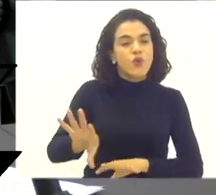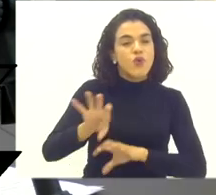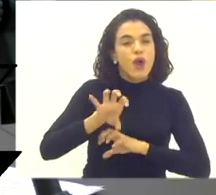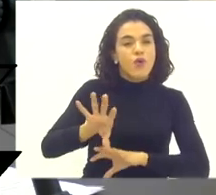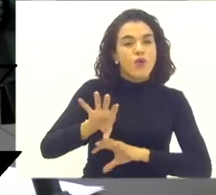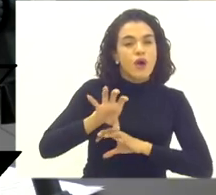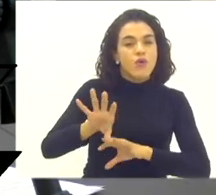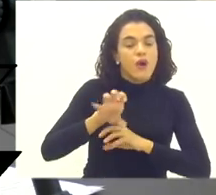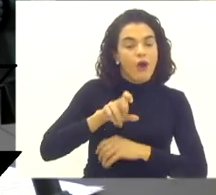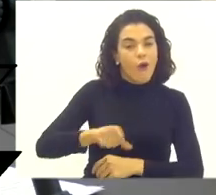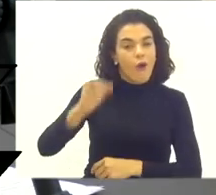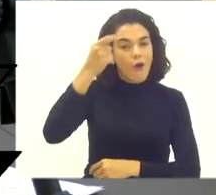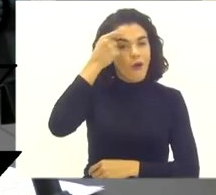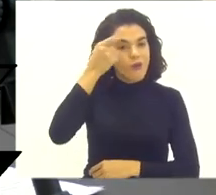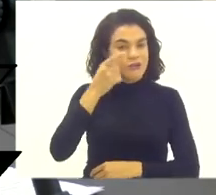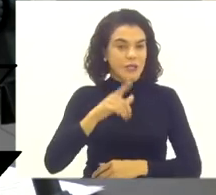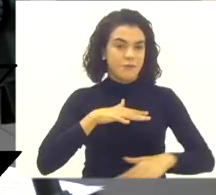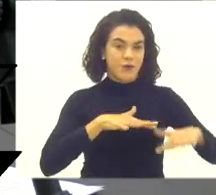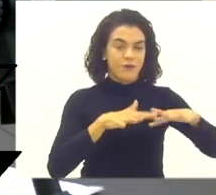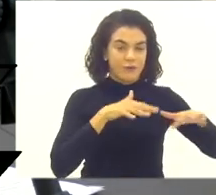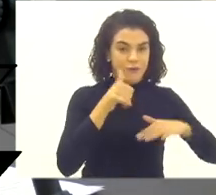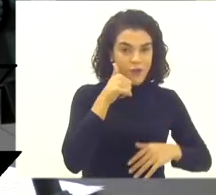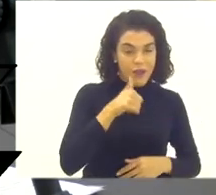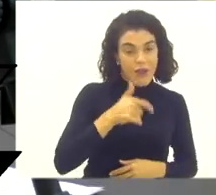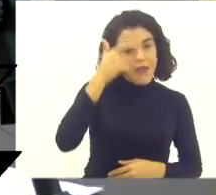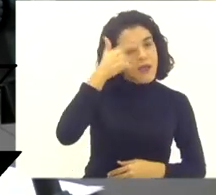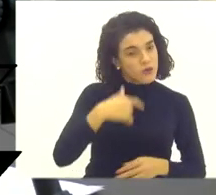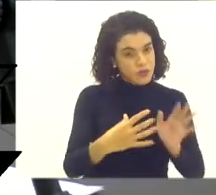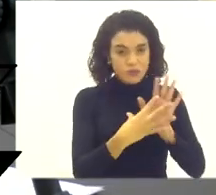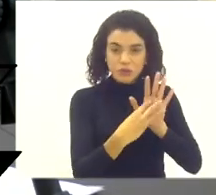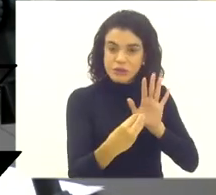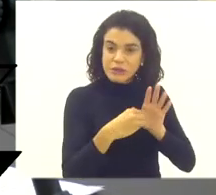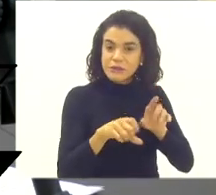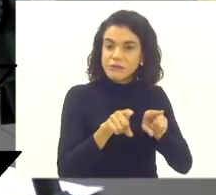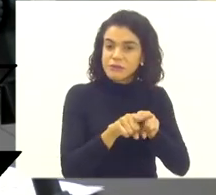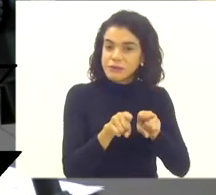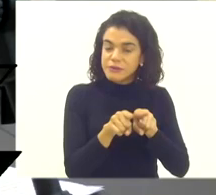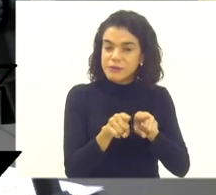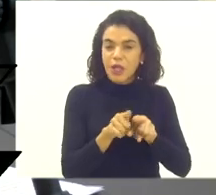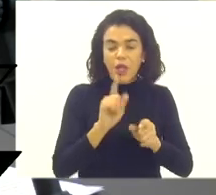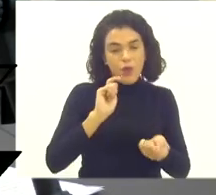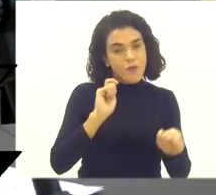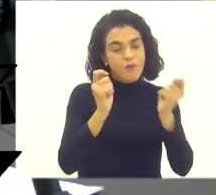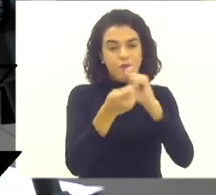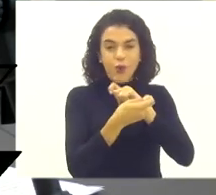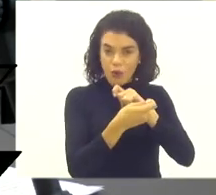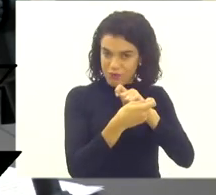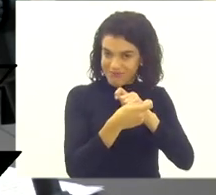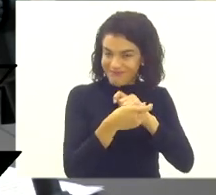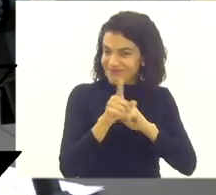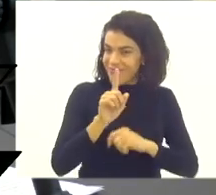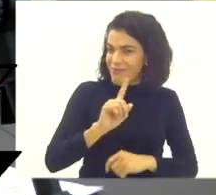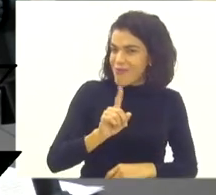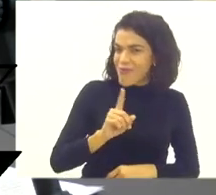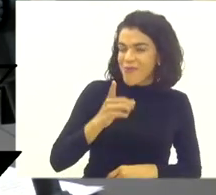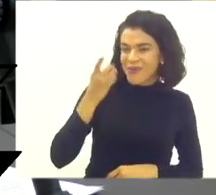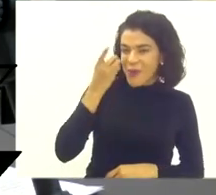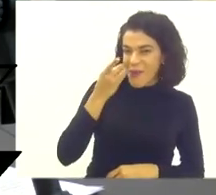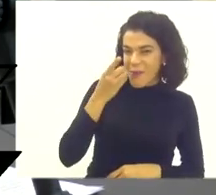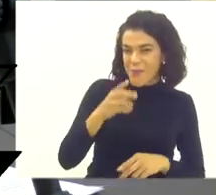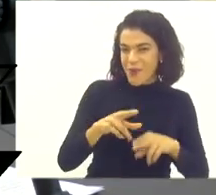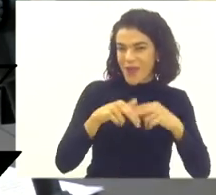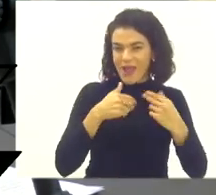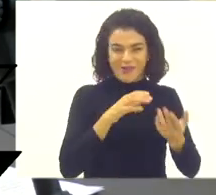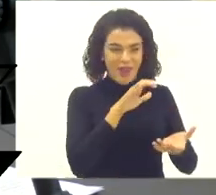consciência no movimento de mulheres enfim e eu sou um exemplo disso eu me tornei parlamentar não só porque eu fui